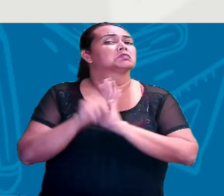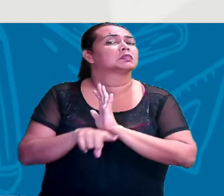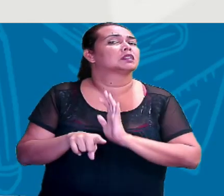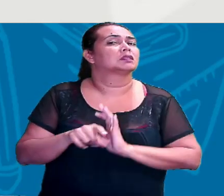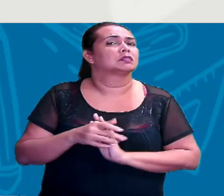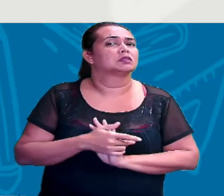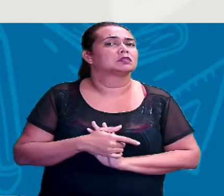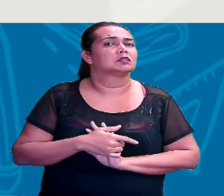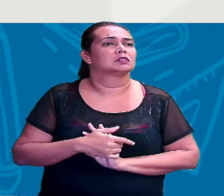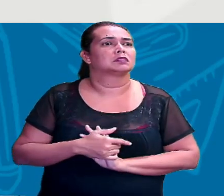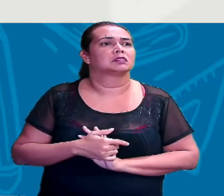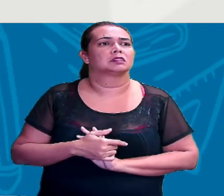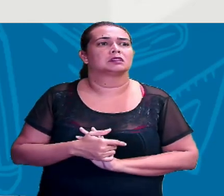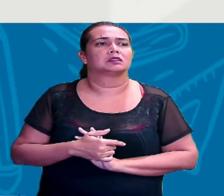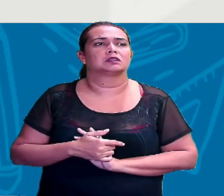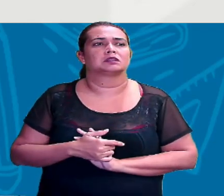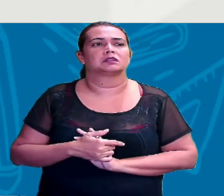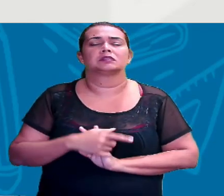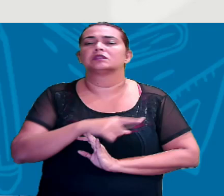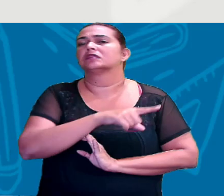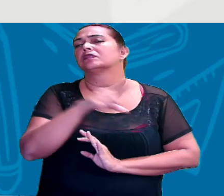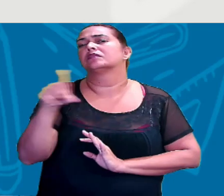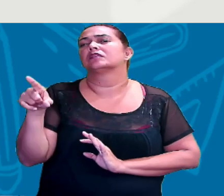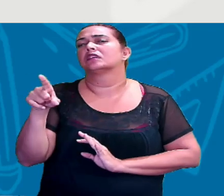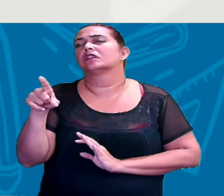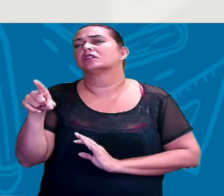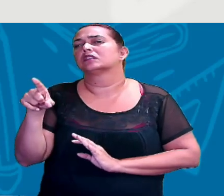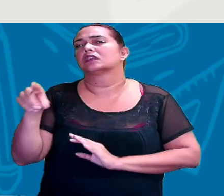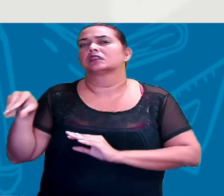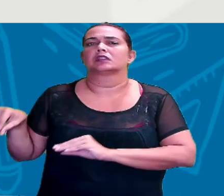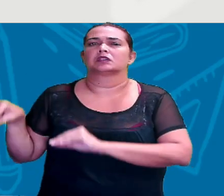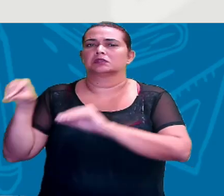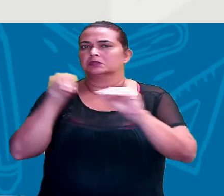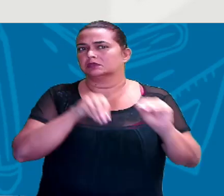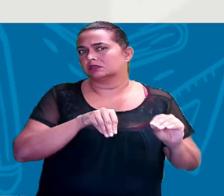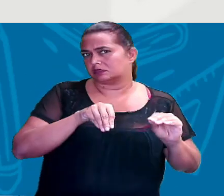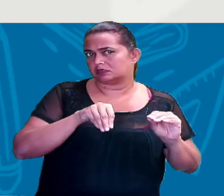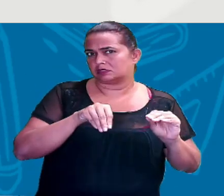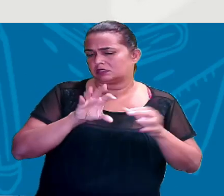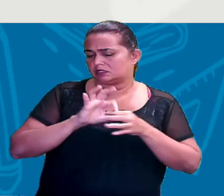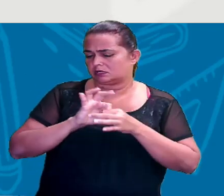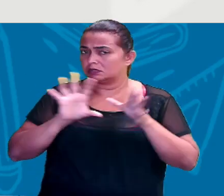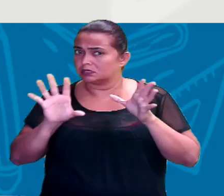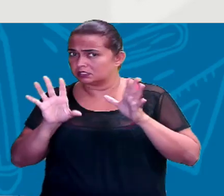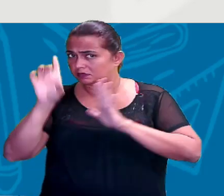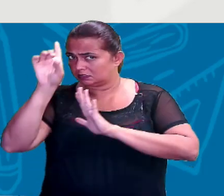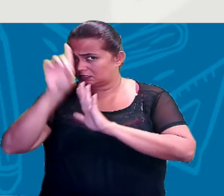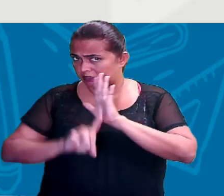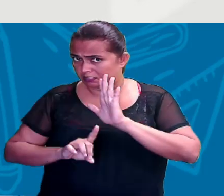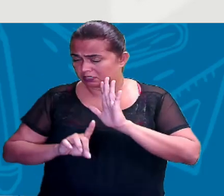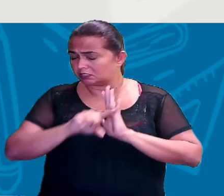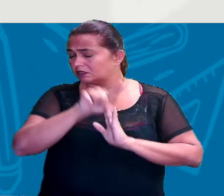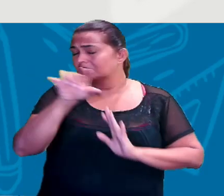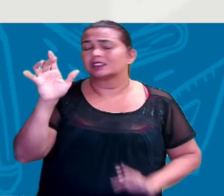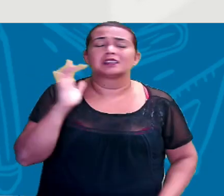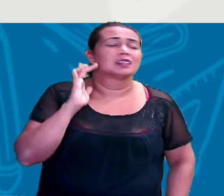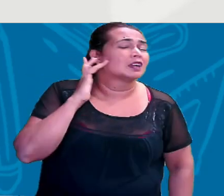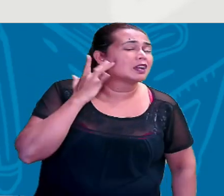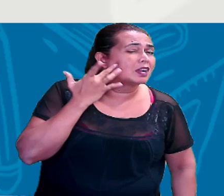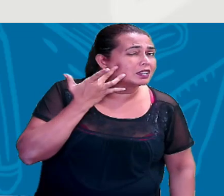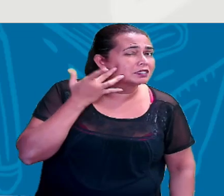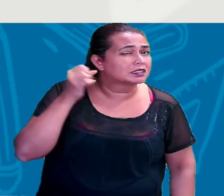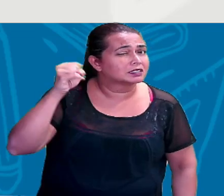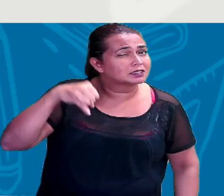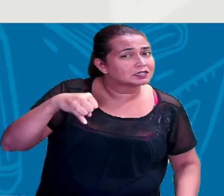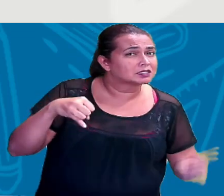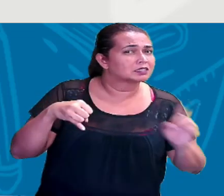aluno, querida aluna. Para você, migrar é um direito humano? Qual é a sua opinião? O que é que você acha?